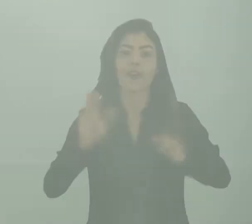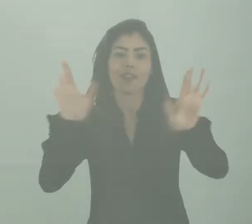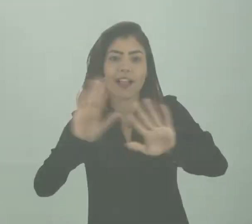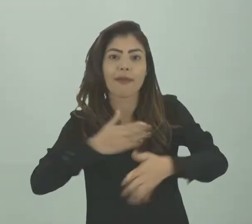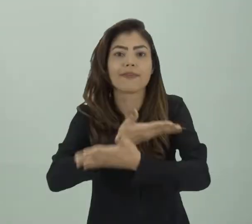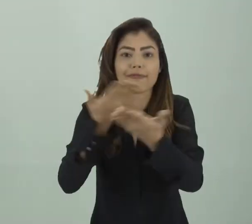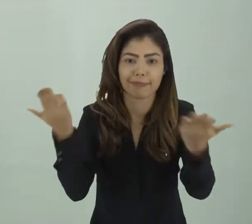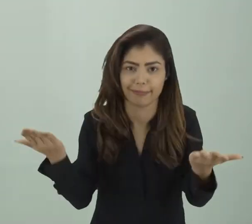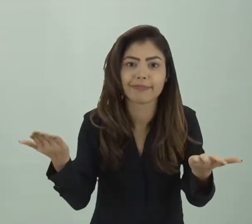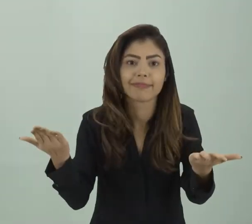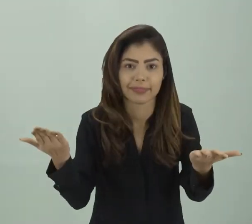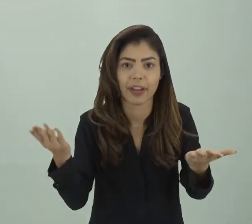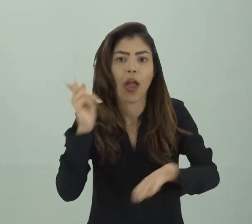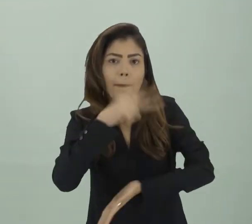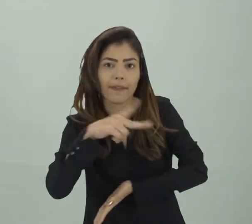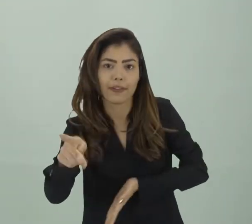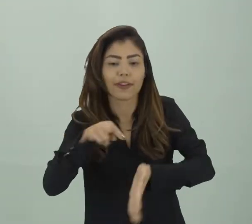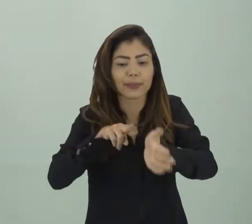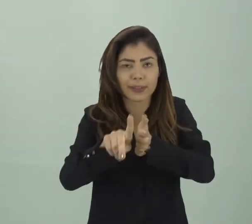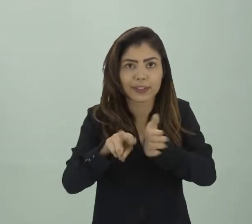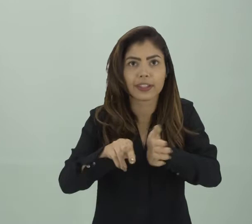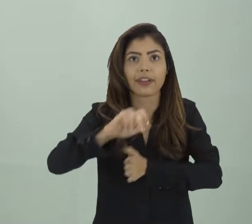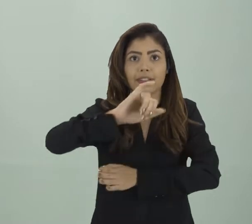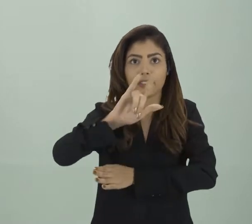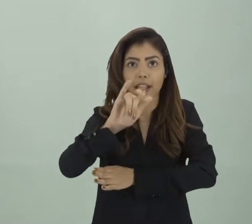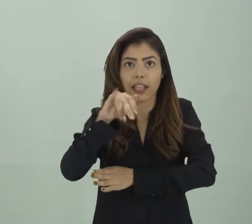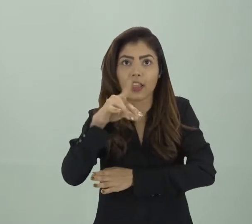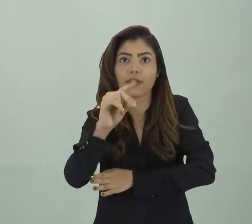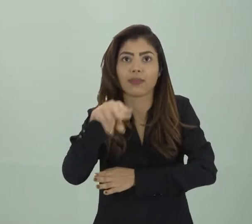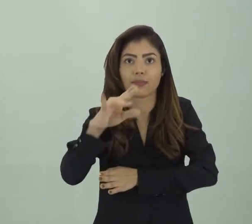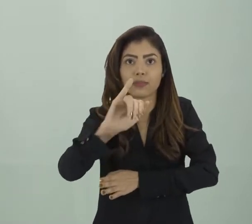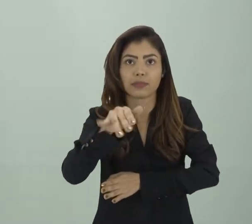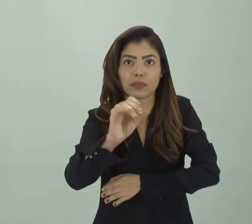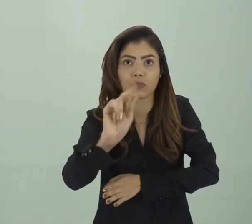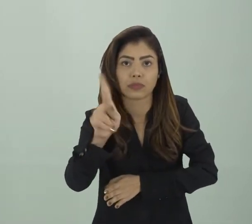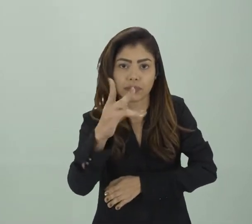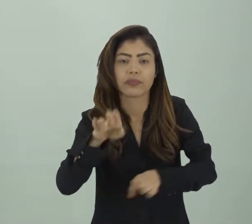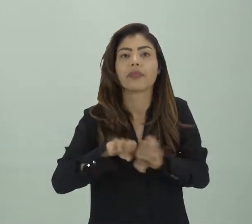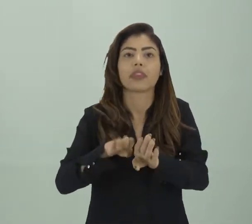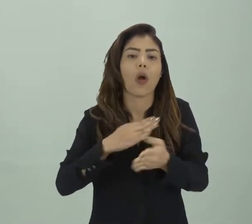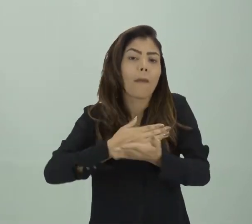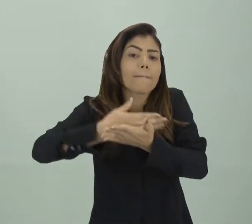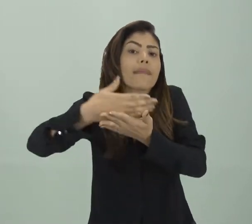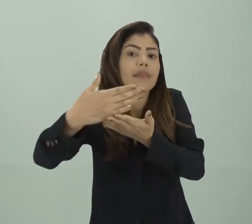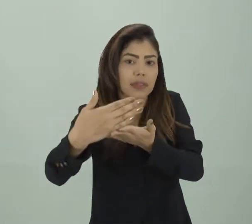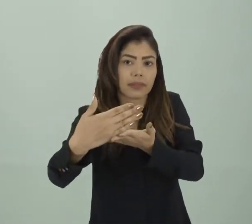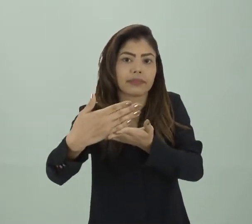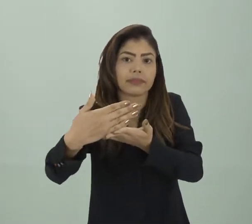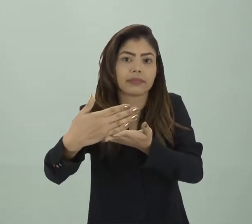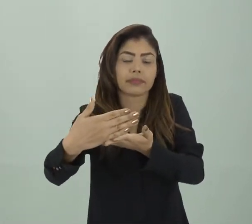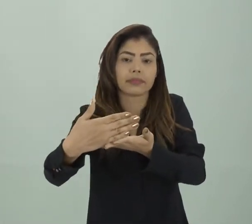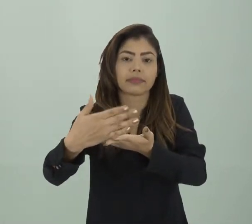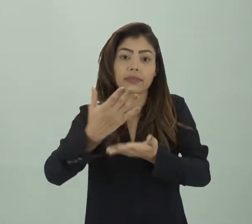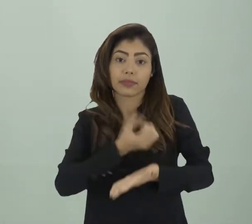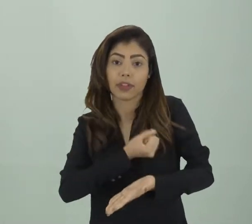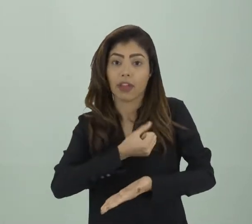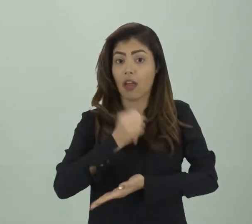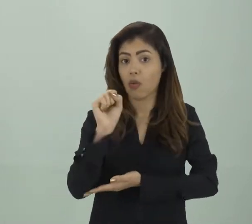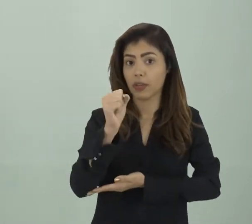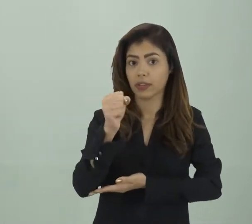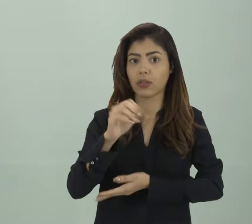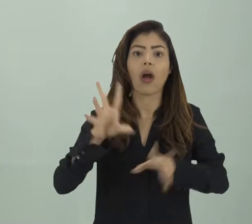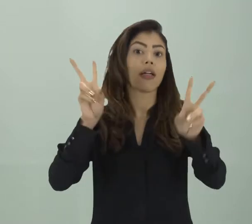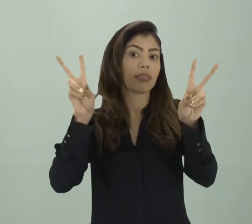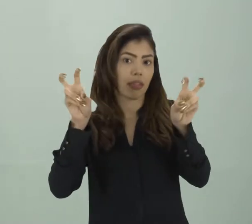Olá pessoal, eu sou o professor de Biologia Lydon Johnson. Vamos iniciar a aula número 8